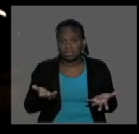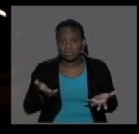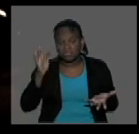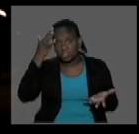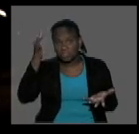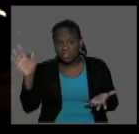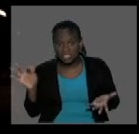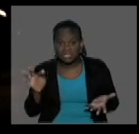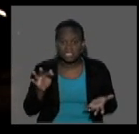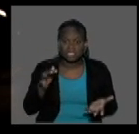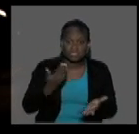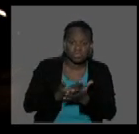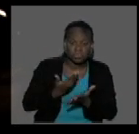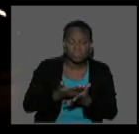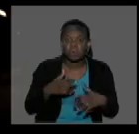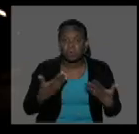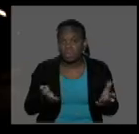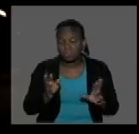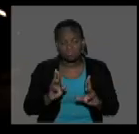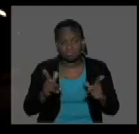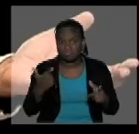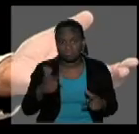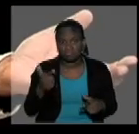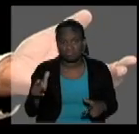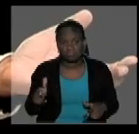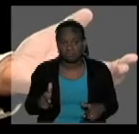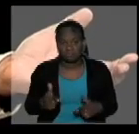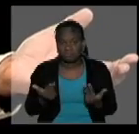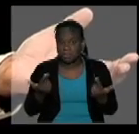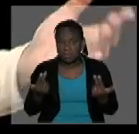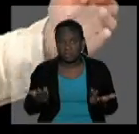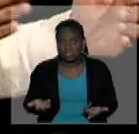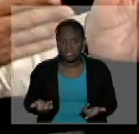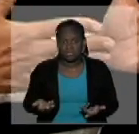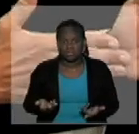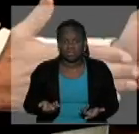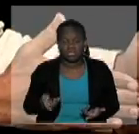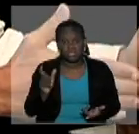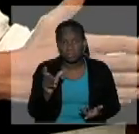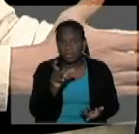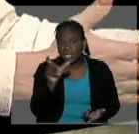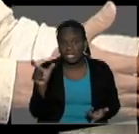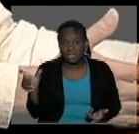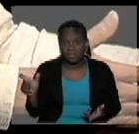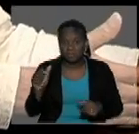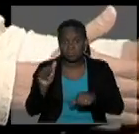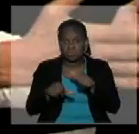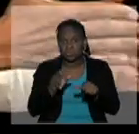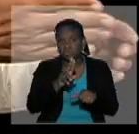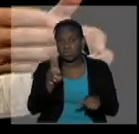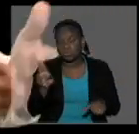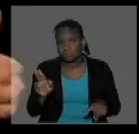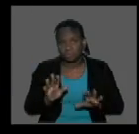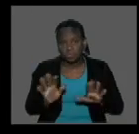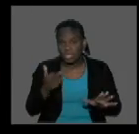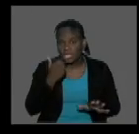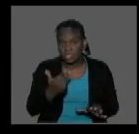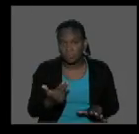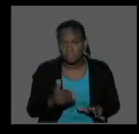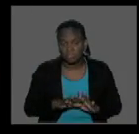e filosófica de um para o outro? Não existe. É apenas um nome